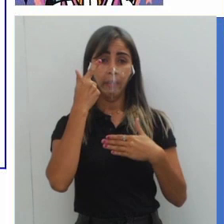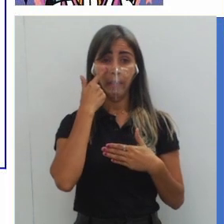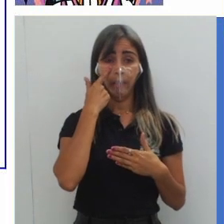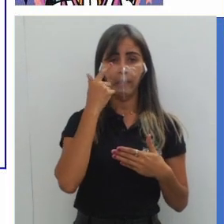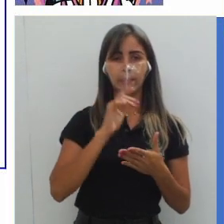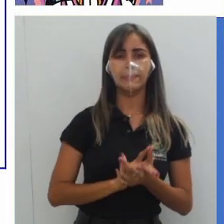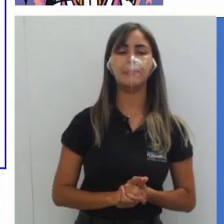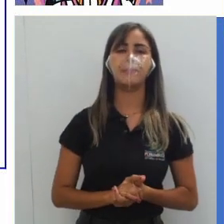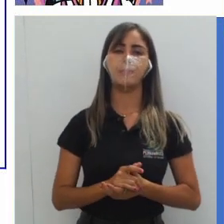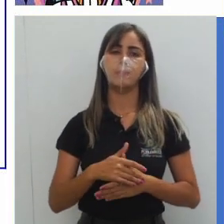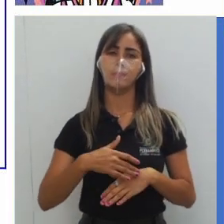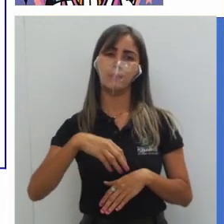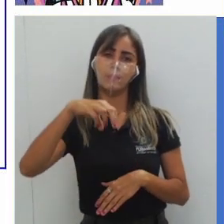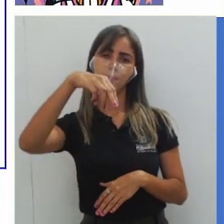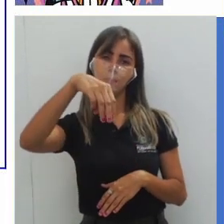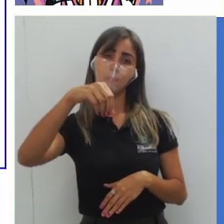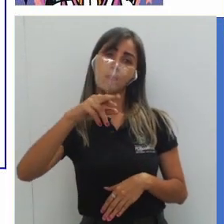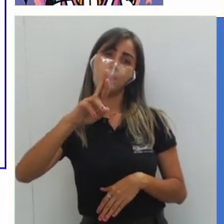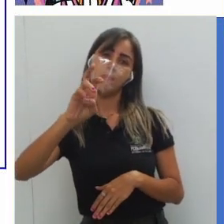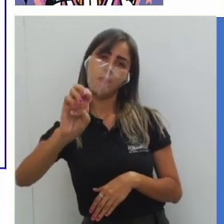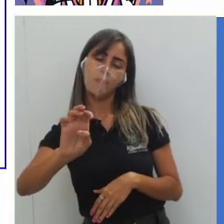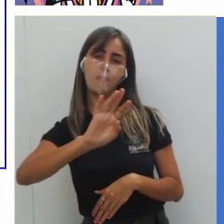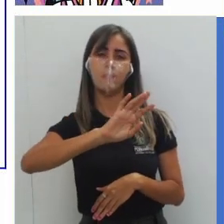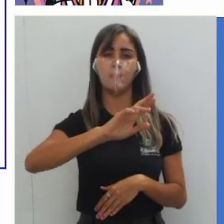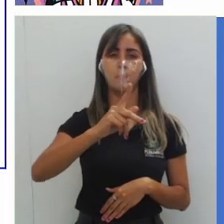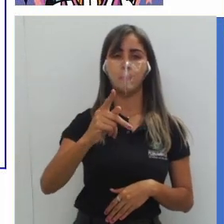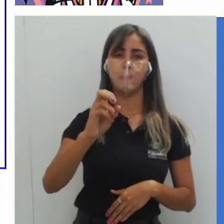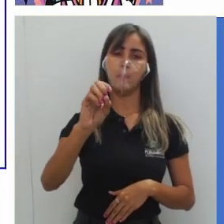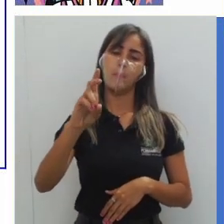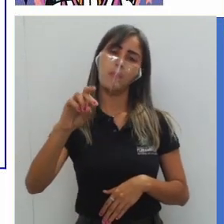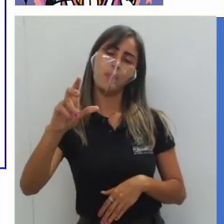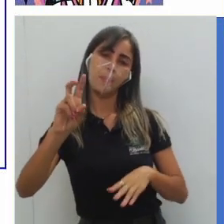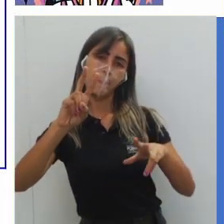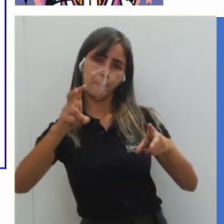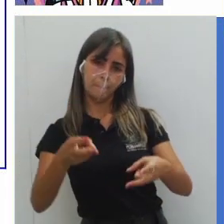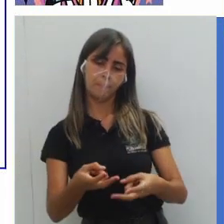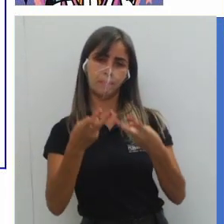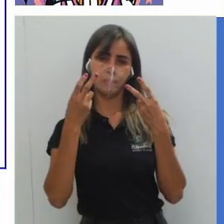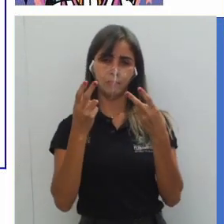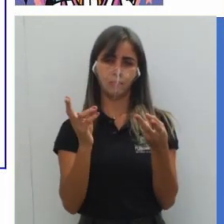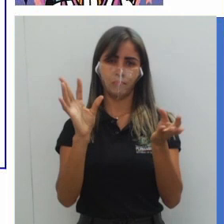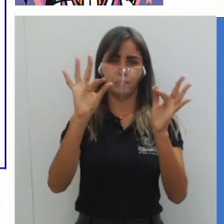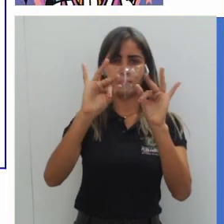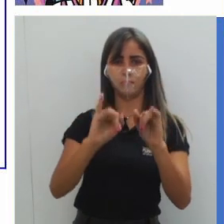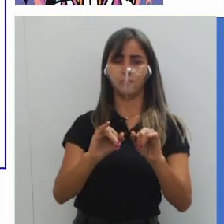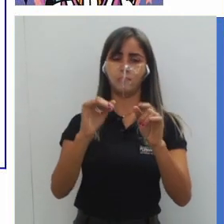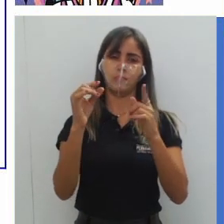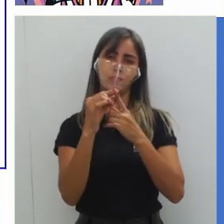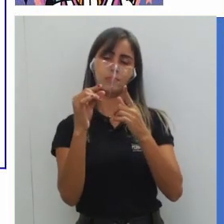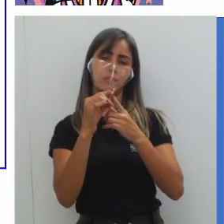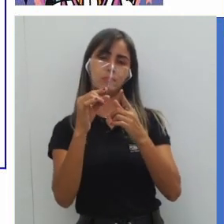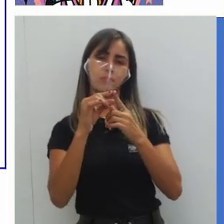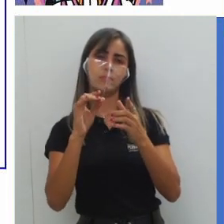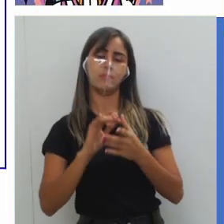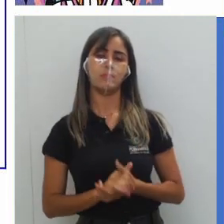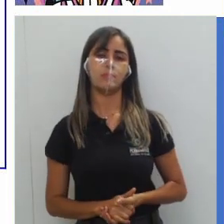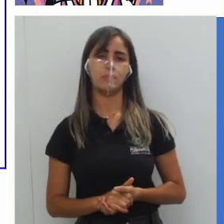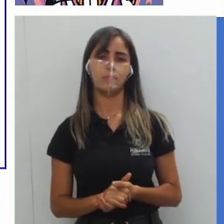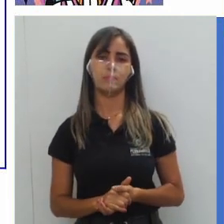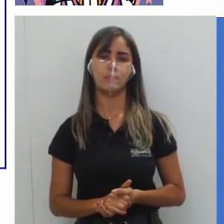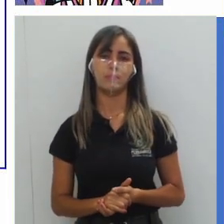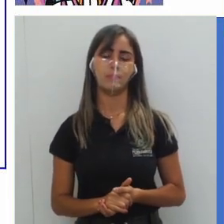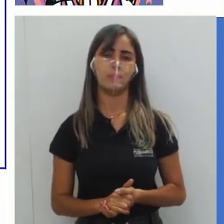está vendo, ele fica more popular. Percebam aí que no final eu coloquei